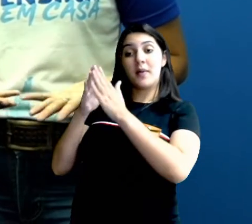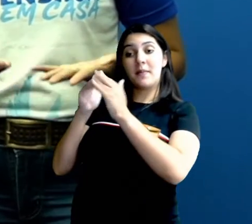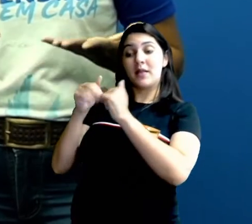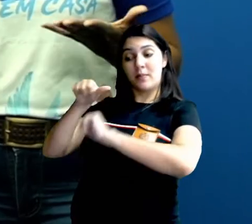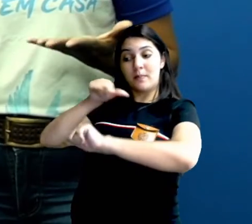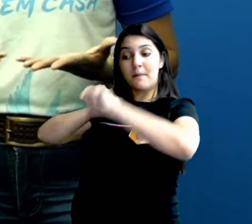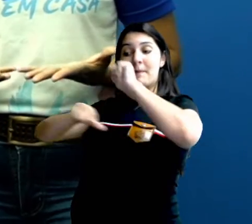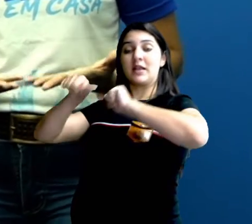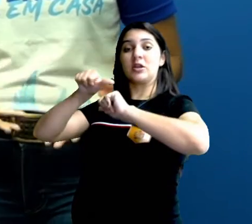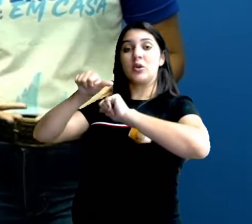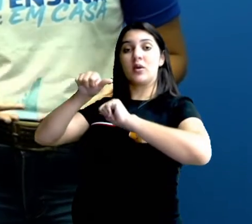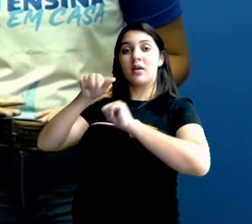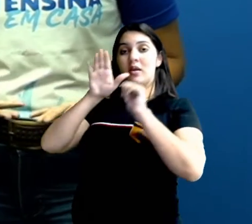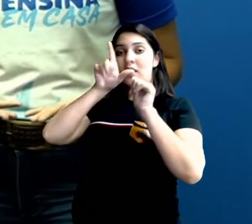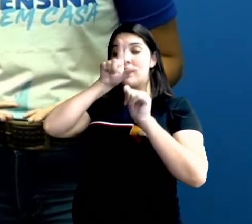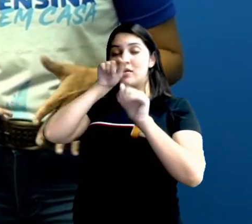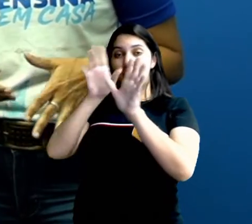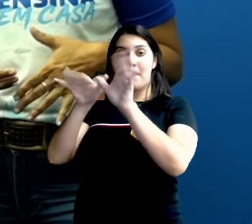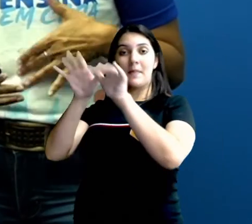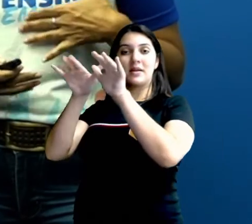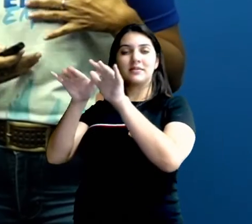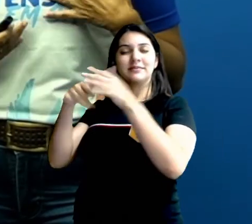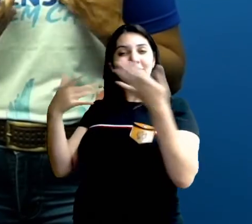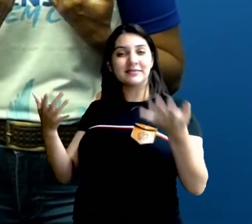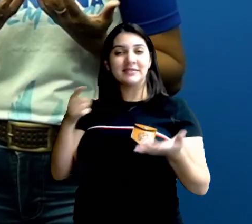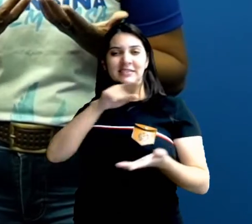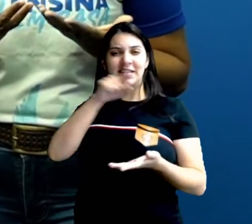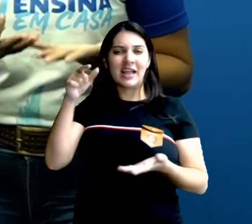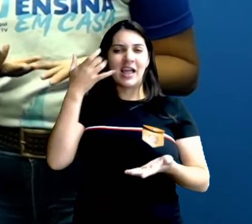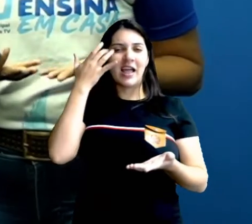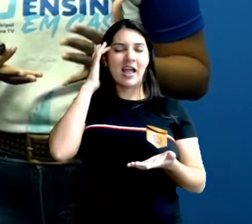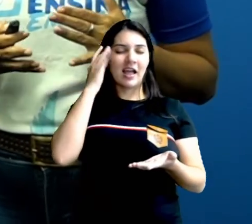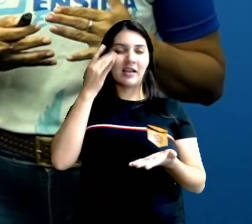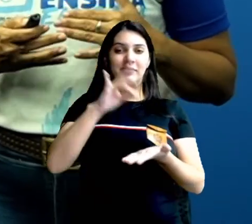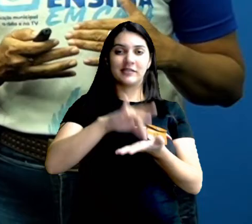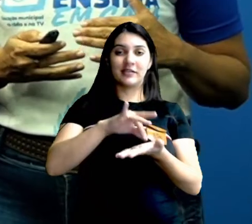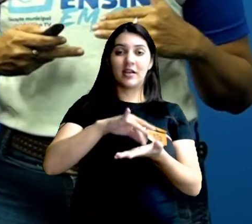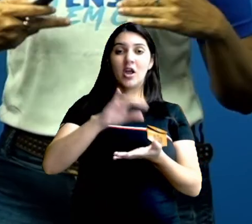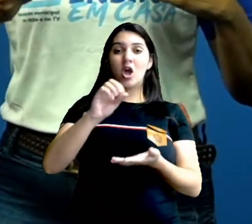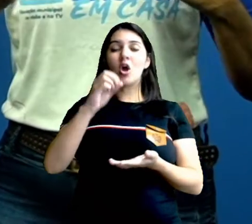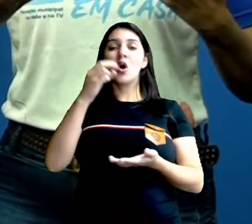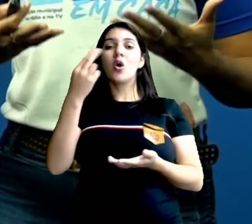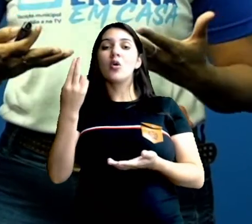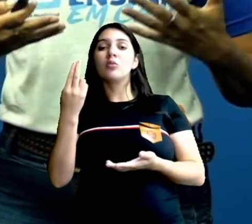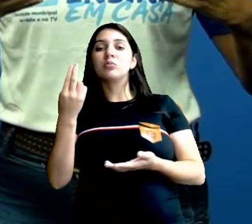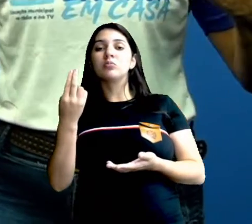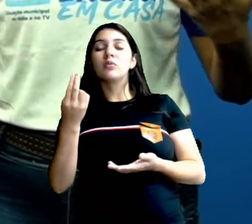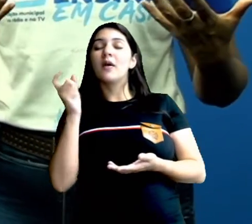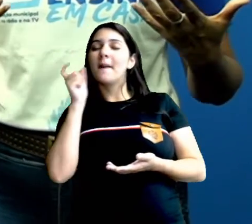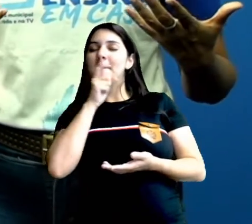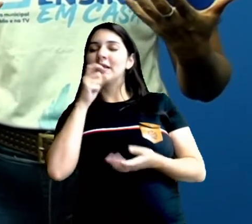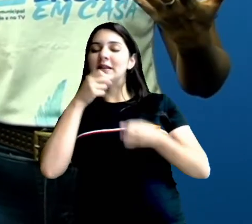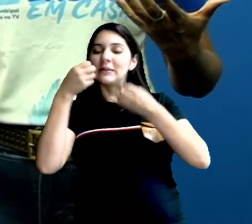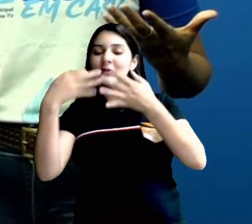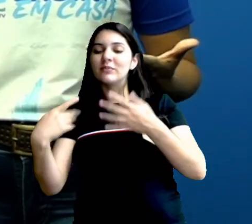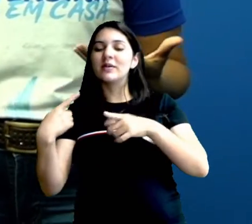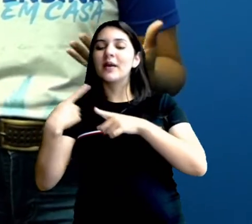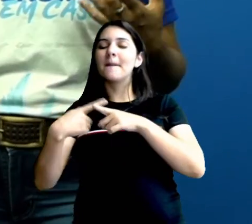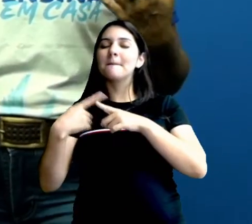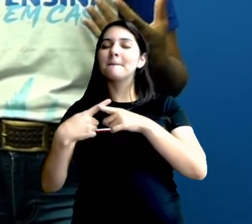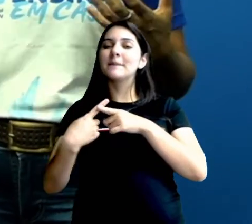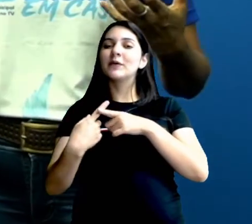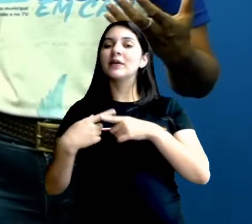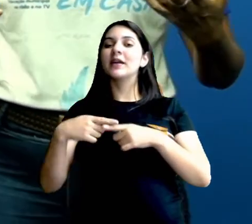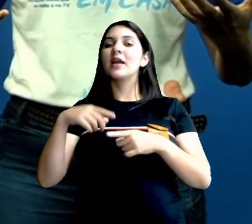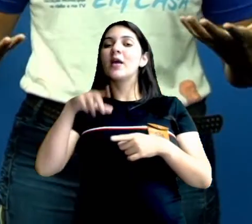pássaro? Será que isso é verdade? Ou será que isso é apenas um mito para explicar o porquê que aquele pássaro, o Irapuru,